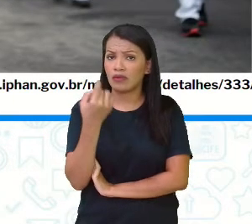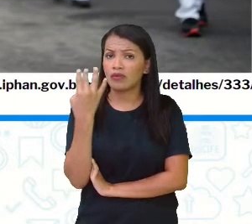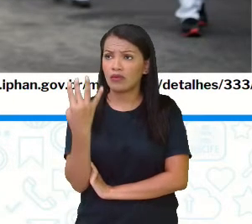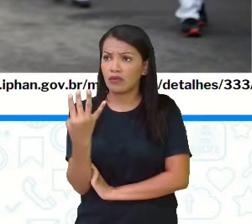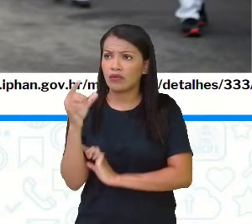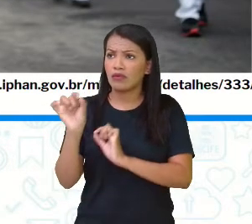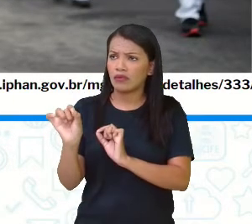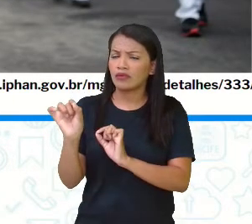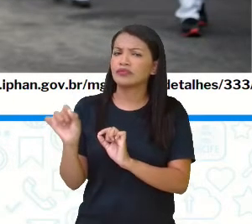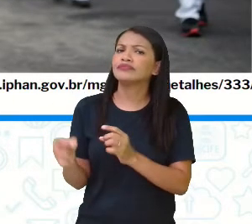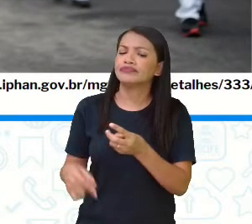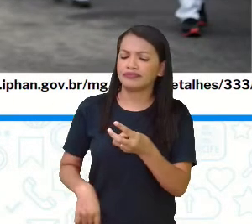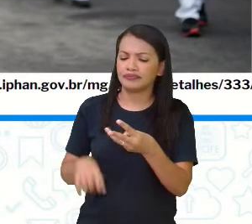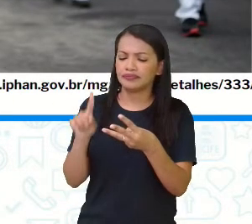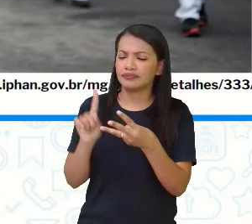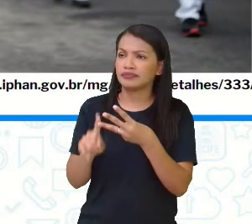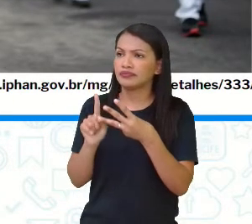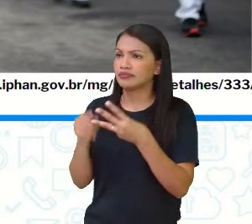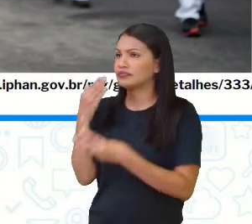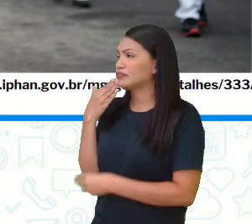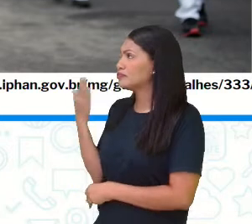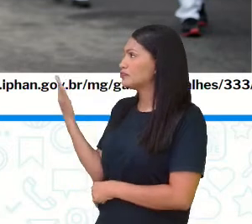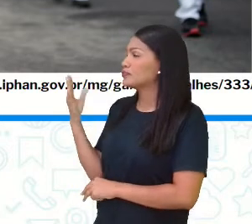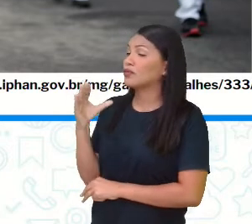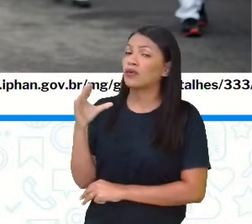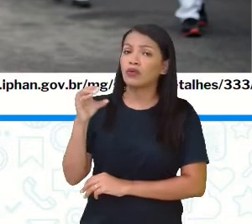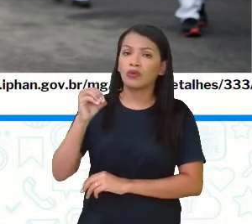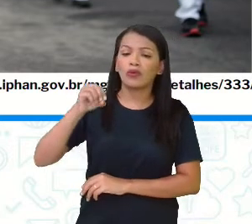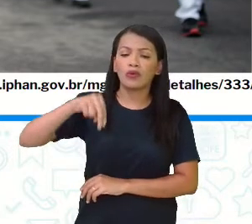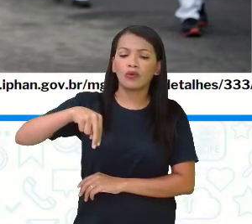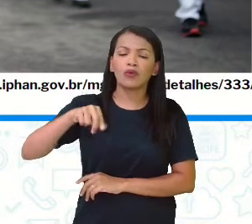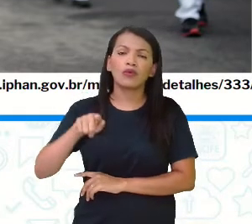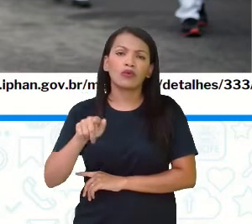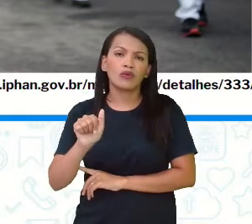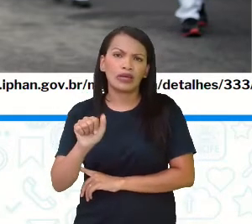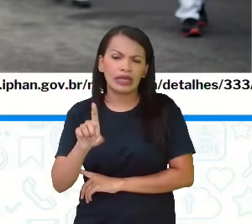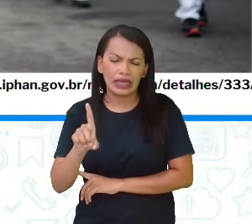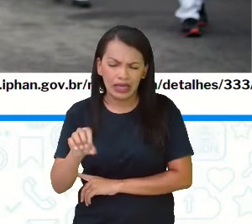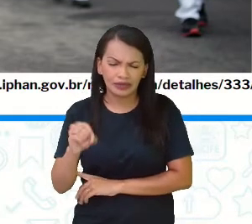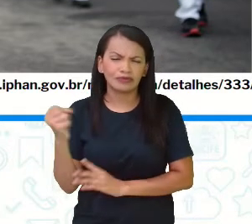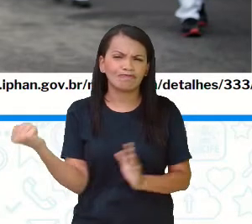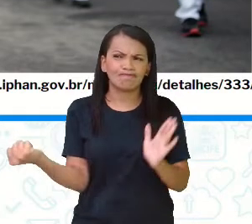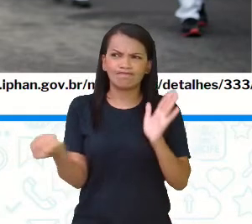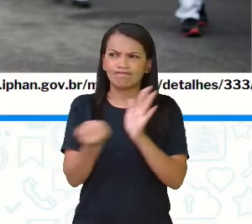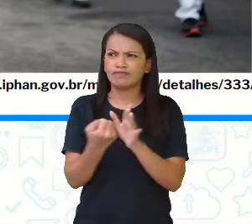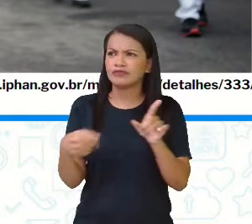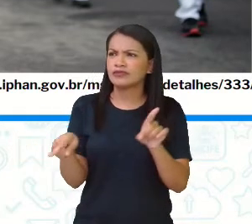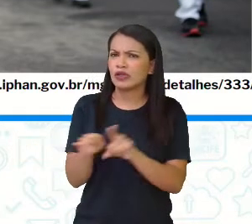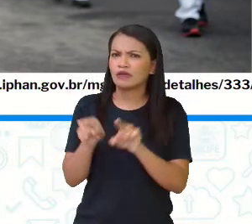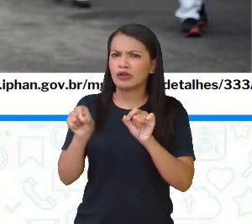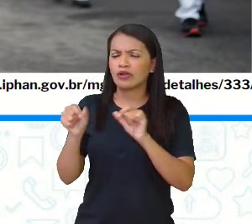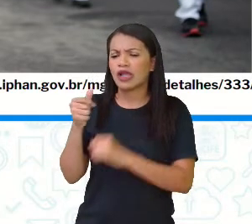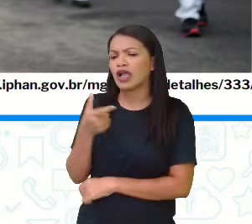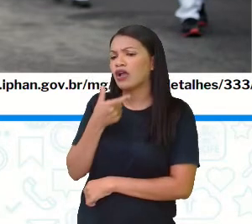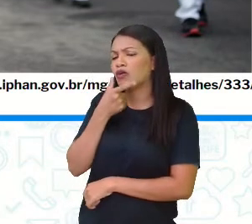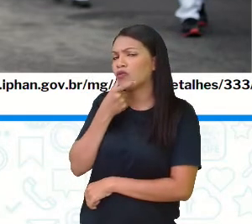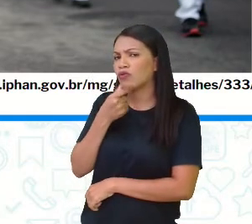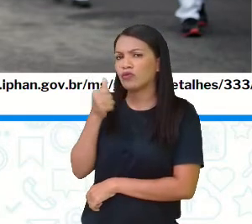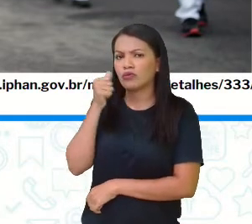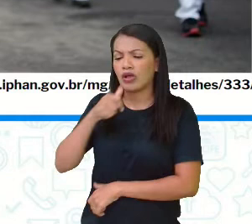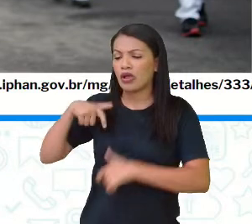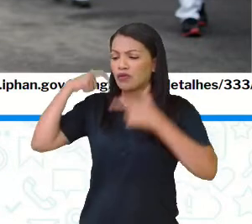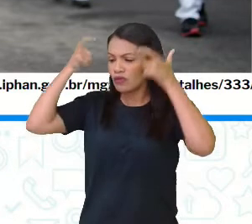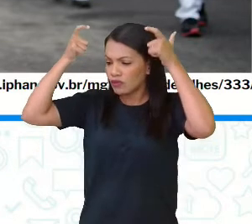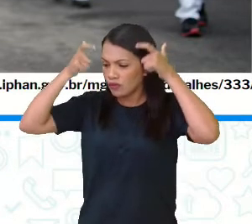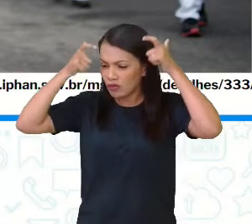samba, tambor de crioula, o samba, o congado, Minas Gerais, Rio de Janeiro, São Paulo, coroação de reis e rainhas negras.